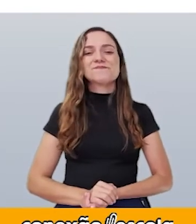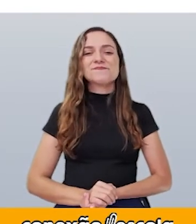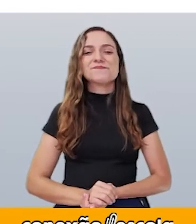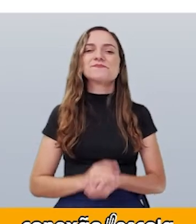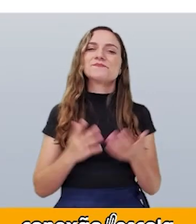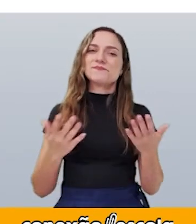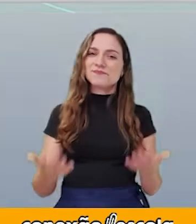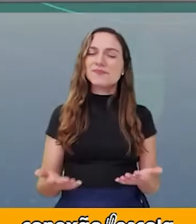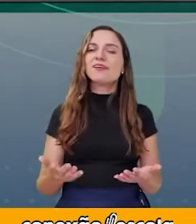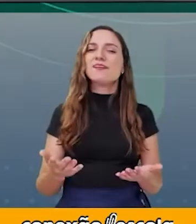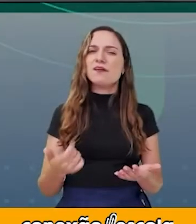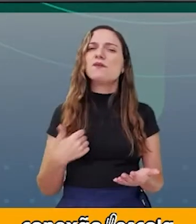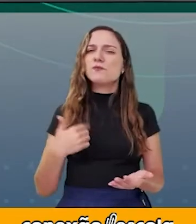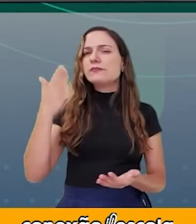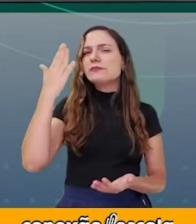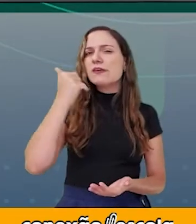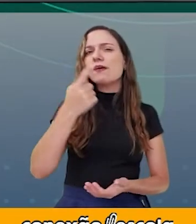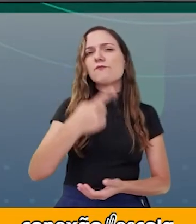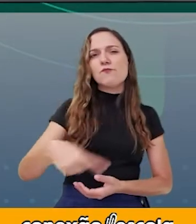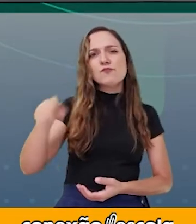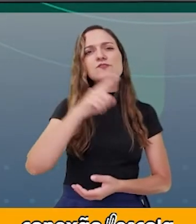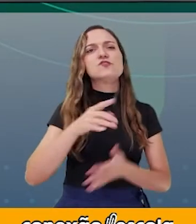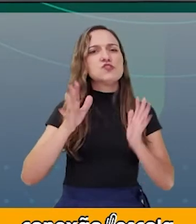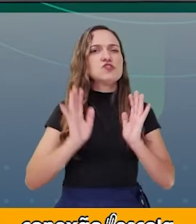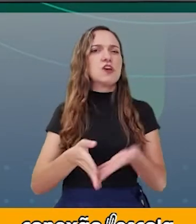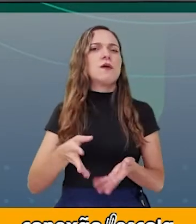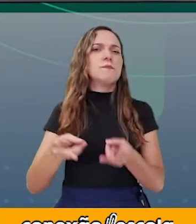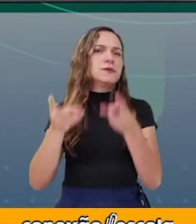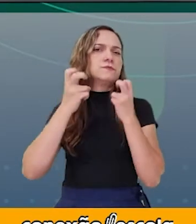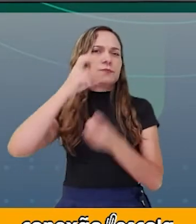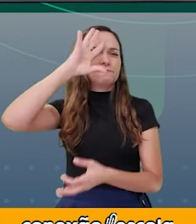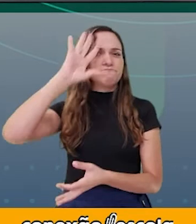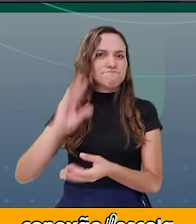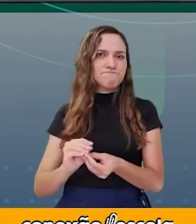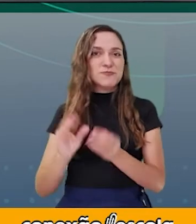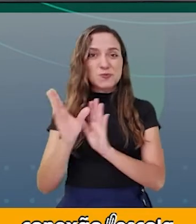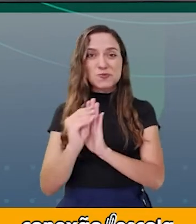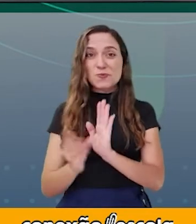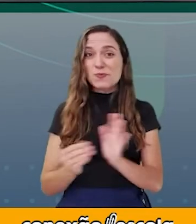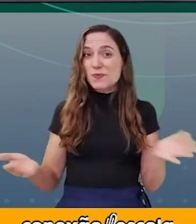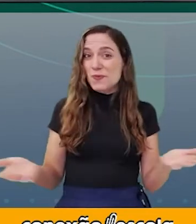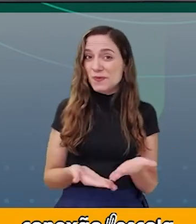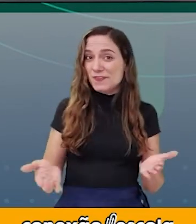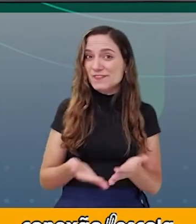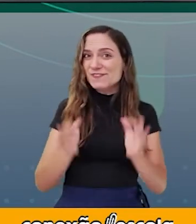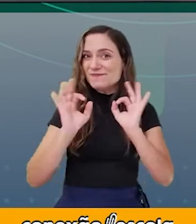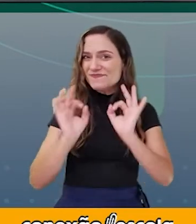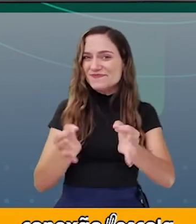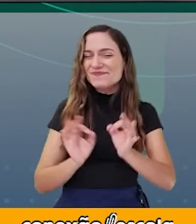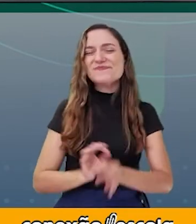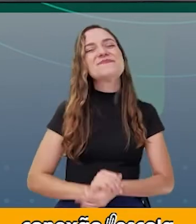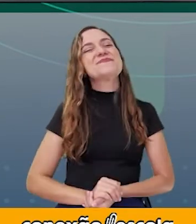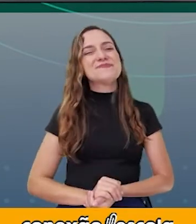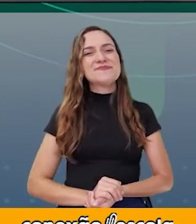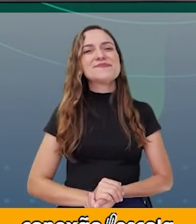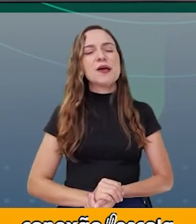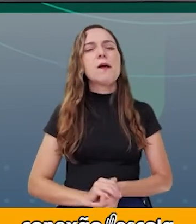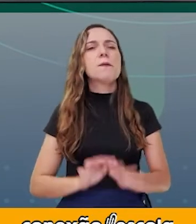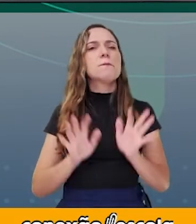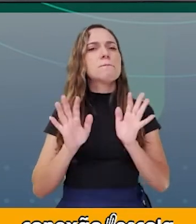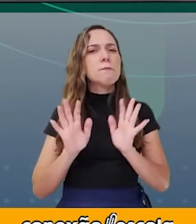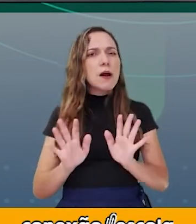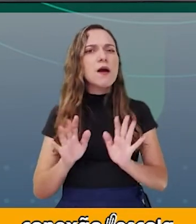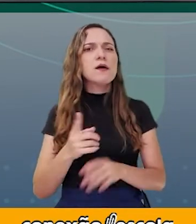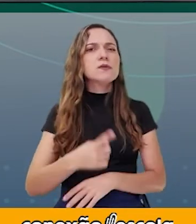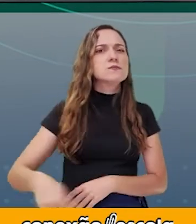Bom, eu sei que você já compreendeu o conteúdo que estamos abordando hoje. Mas,